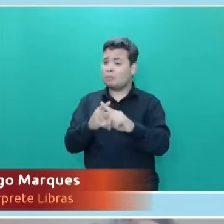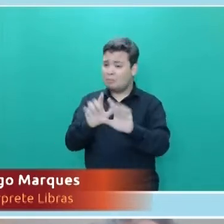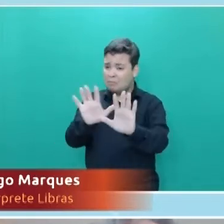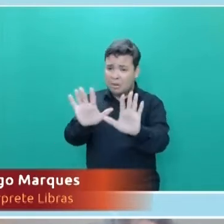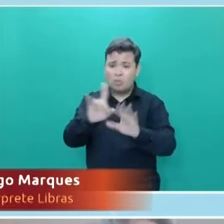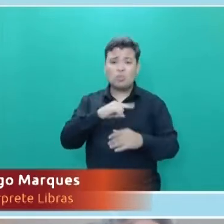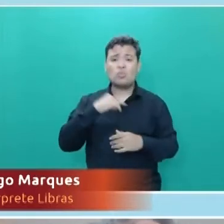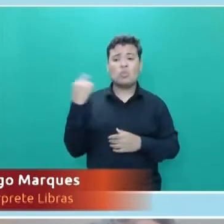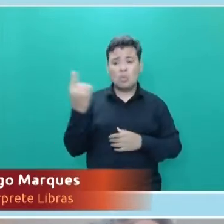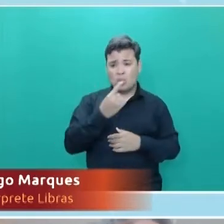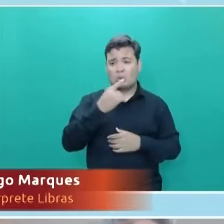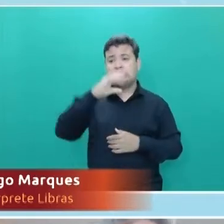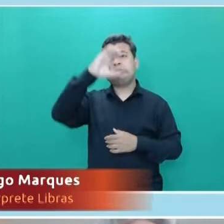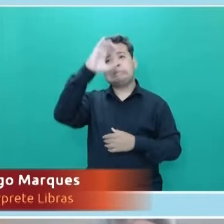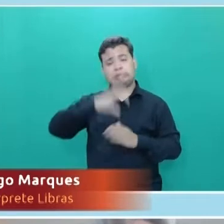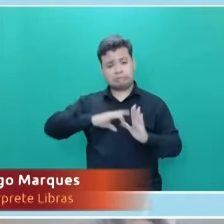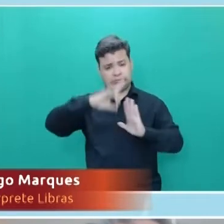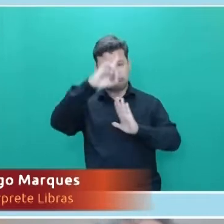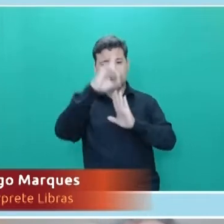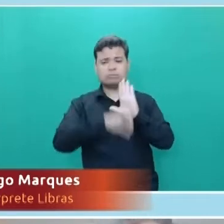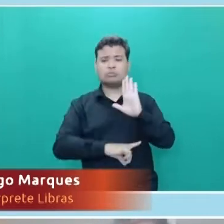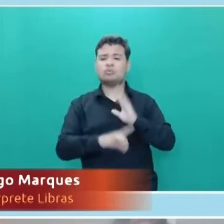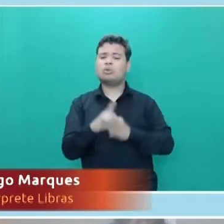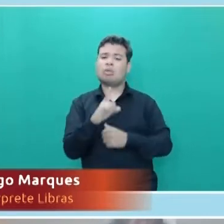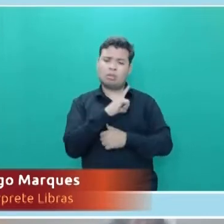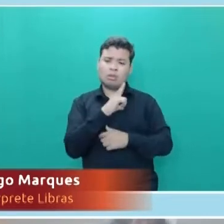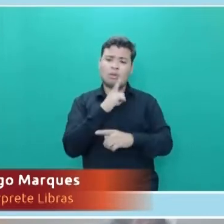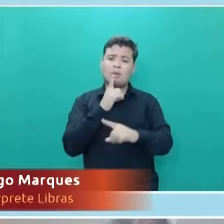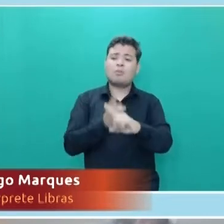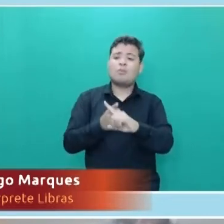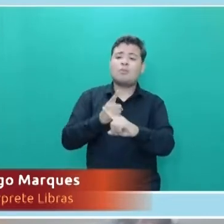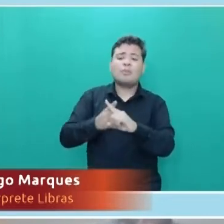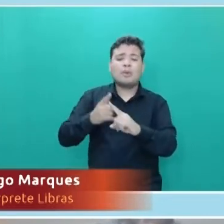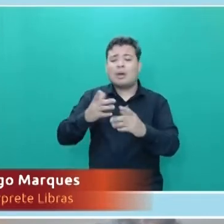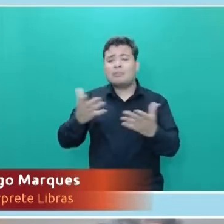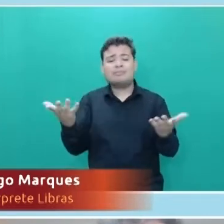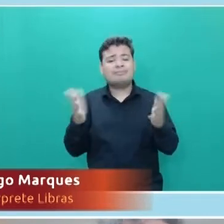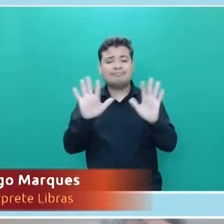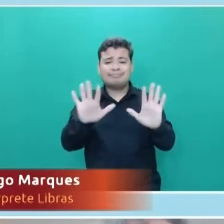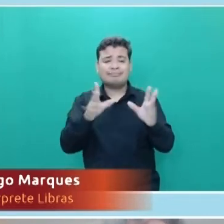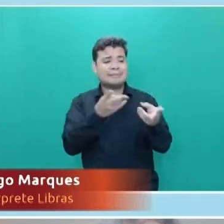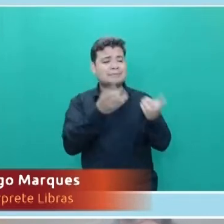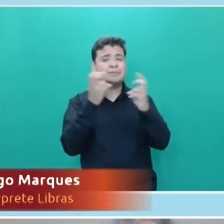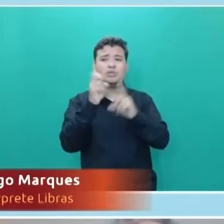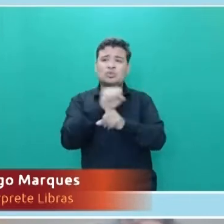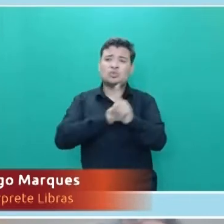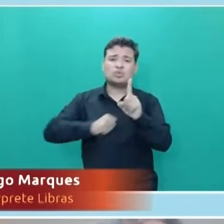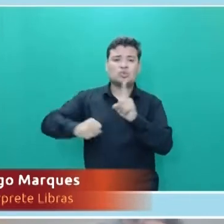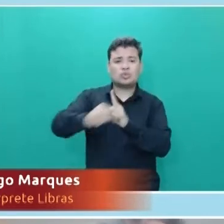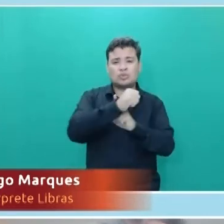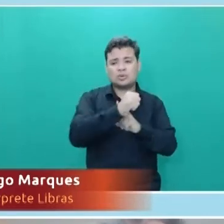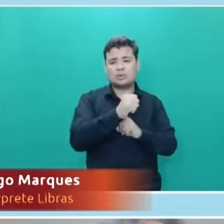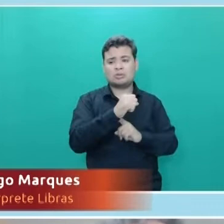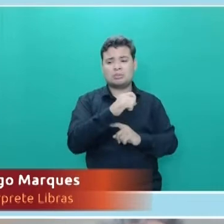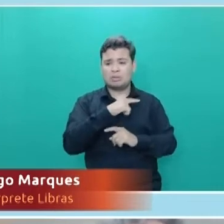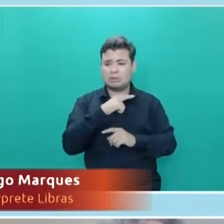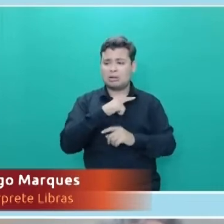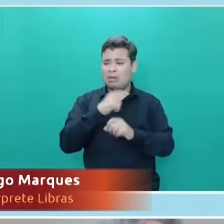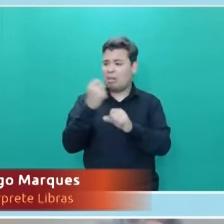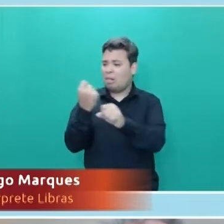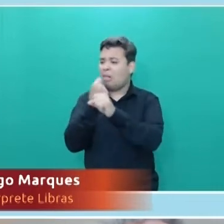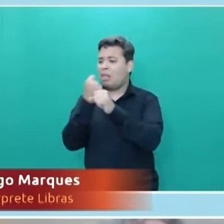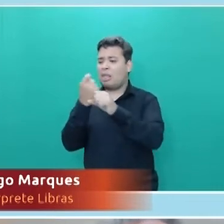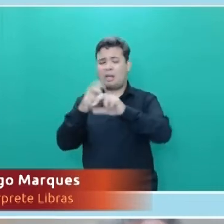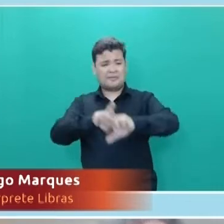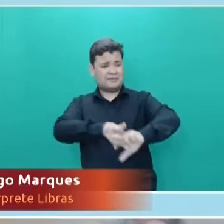porque você tem toda uma construção, né, da própria sociedade que nos tolhe essa